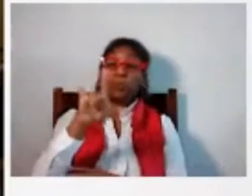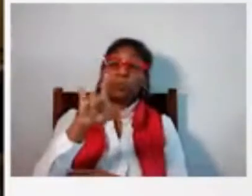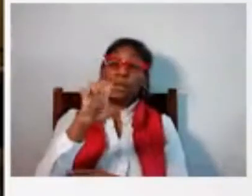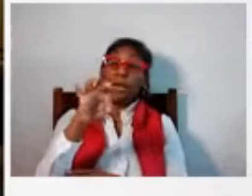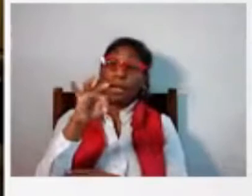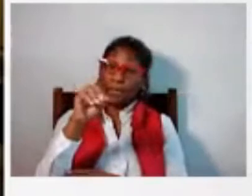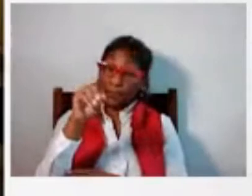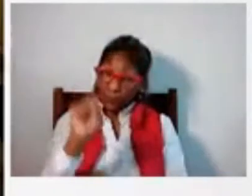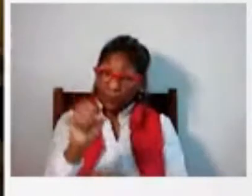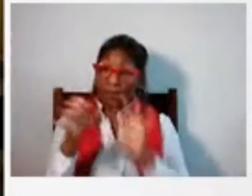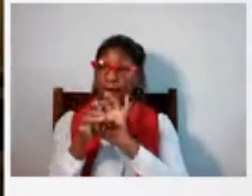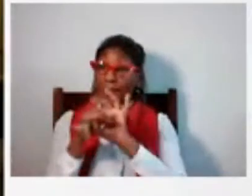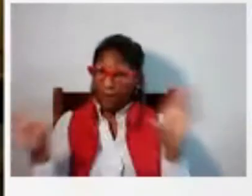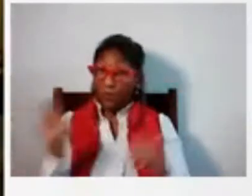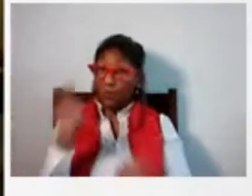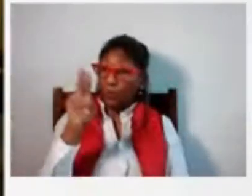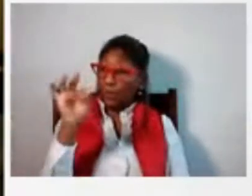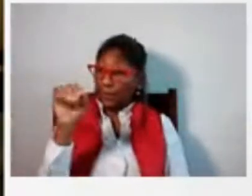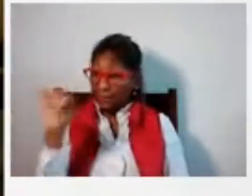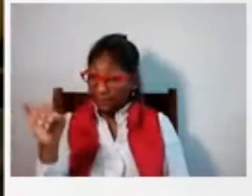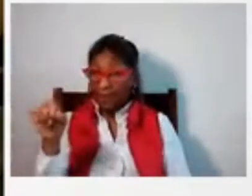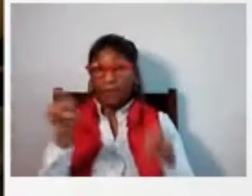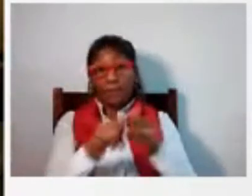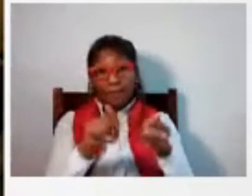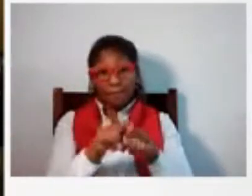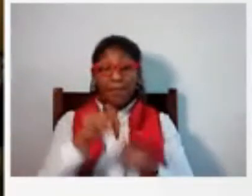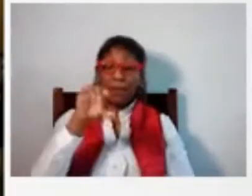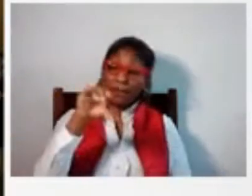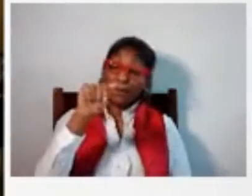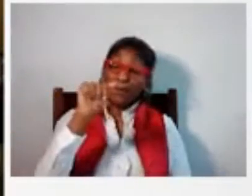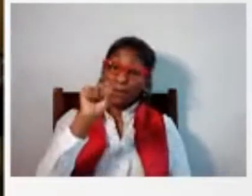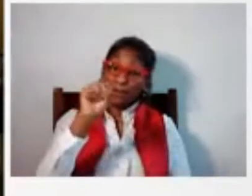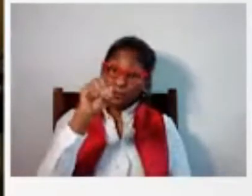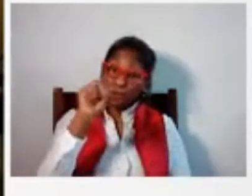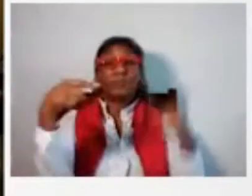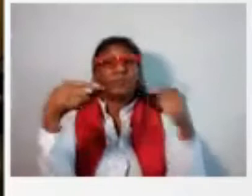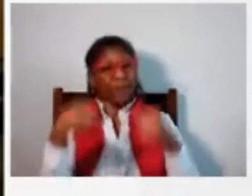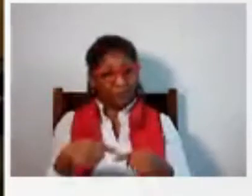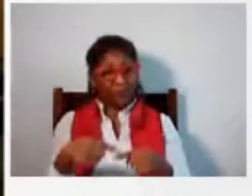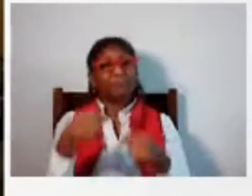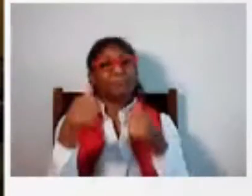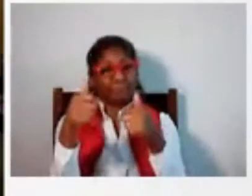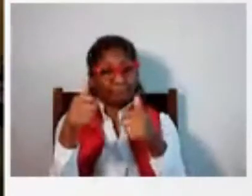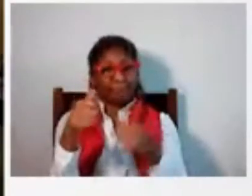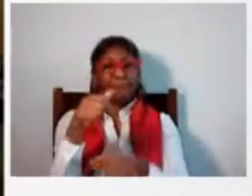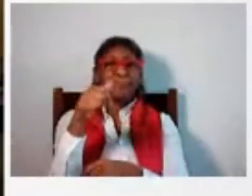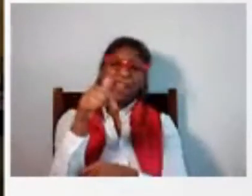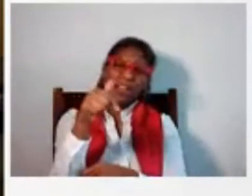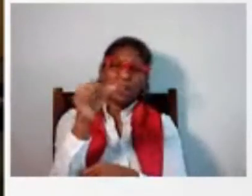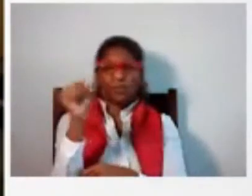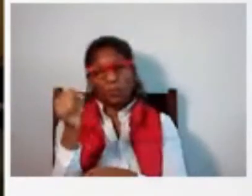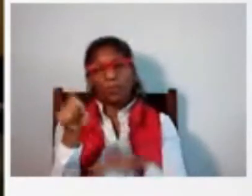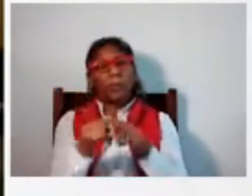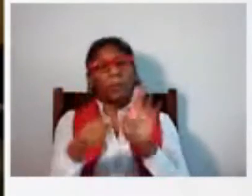cada leito de UTI Covid. Então, essas duas informações, elas nos apontam que,